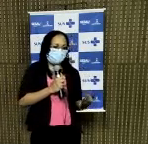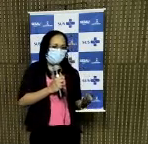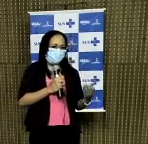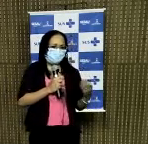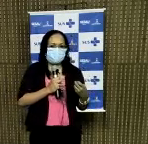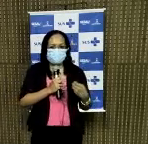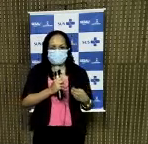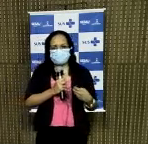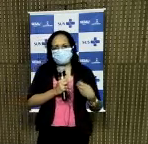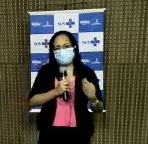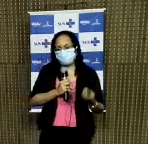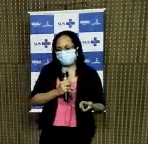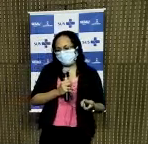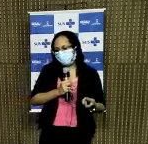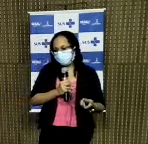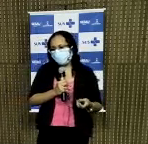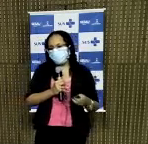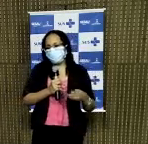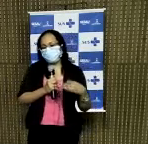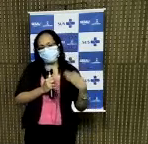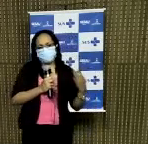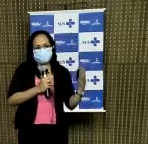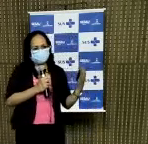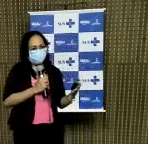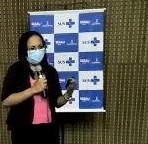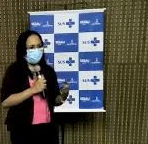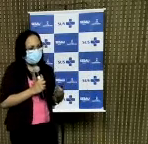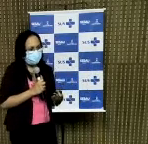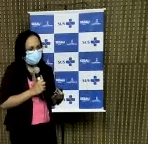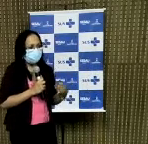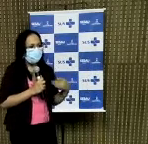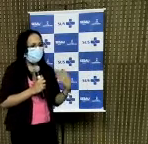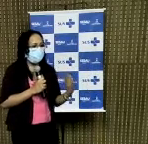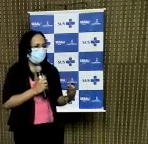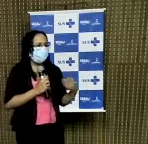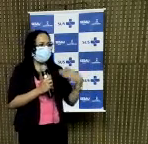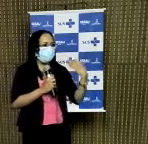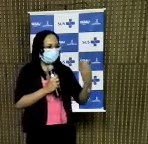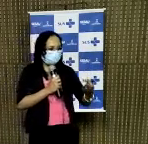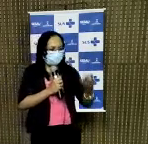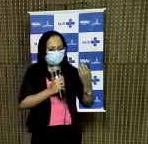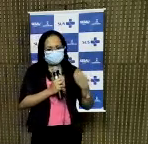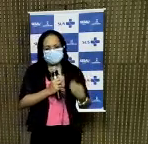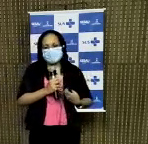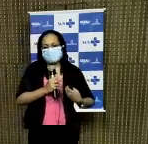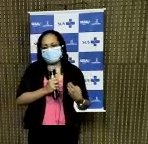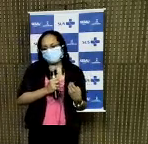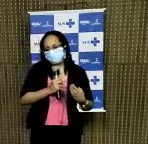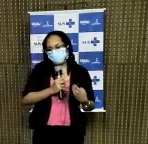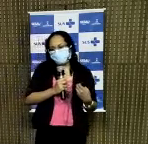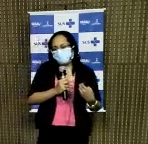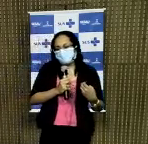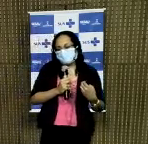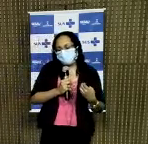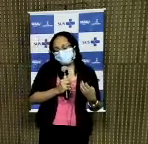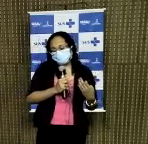com isso, fazer a busca dessa gestante faltosa. Então, porque a gente sabe que tem que ter um número X, né, de consultas, e ele já vai conseguir